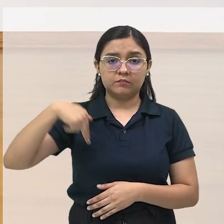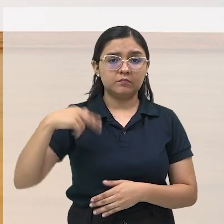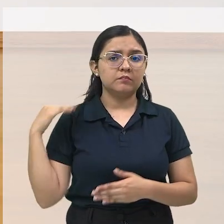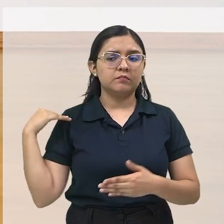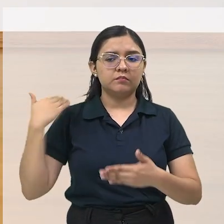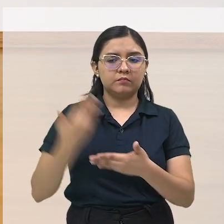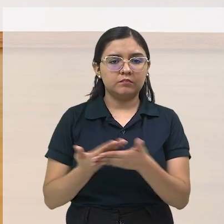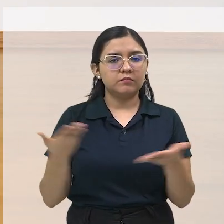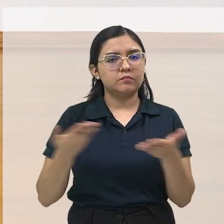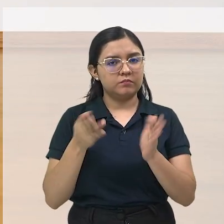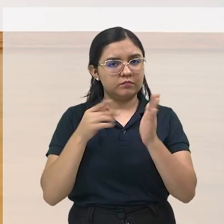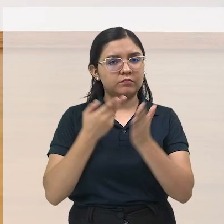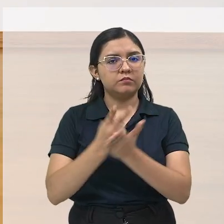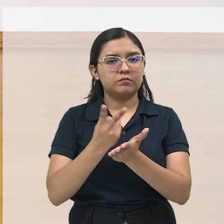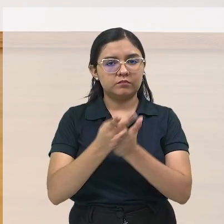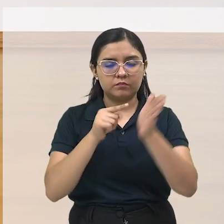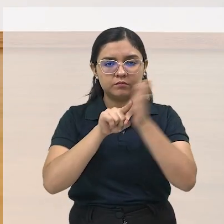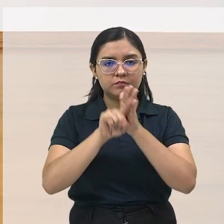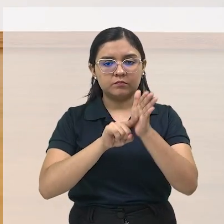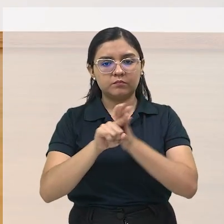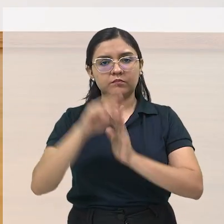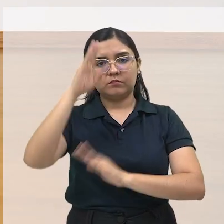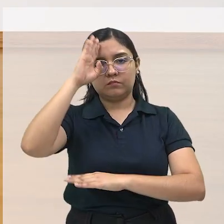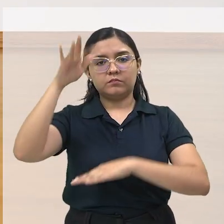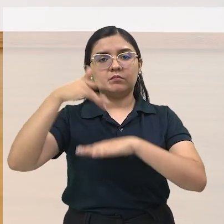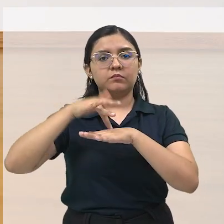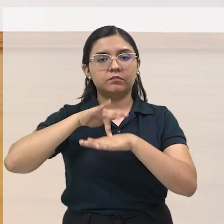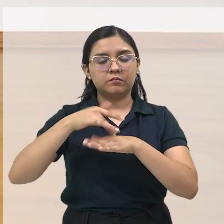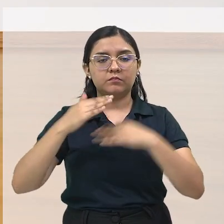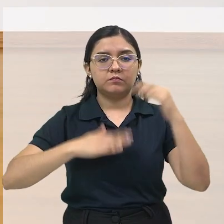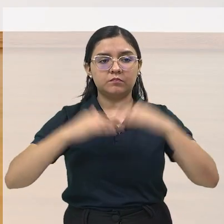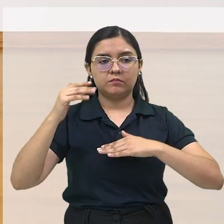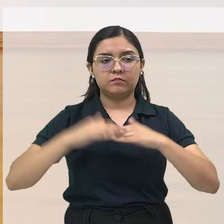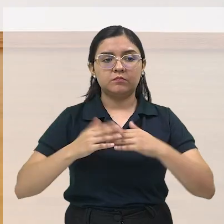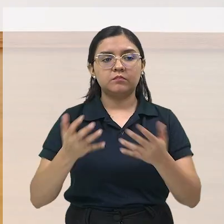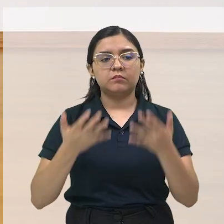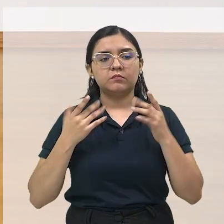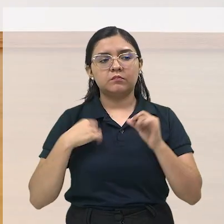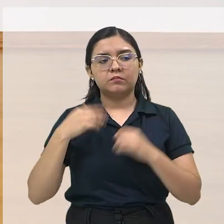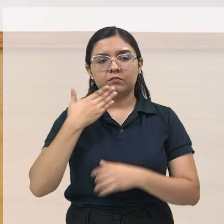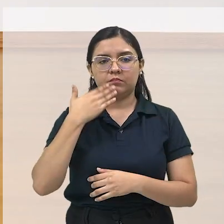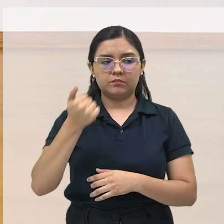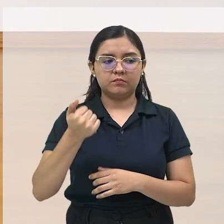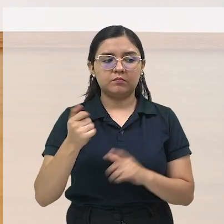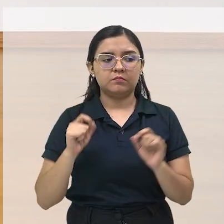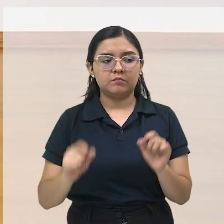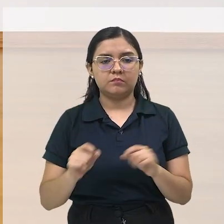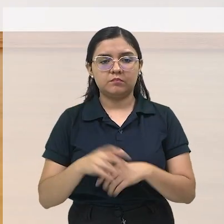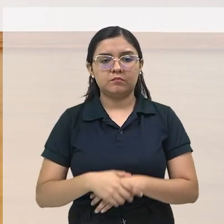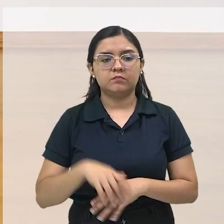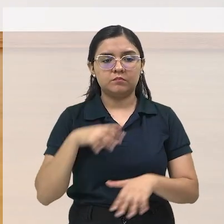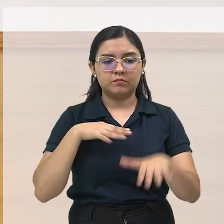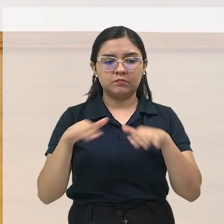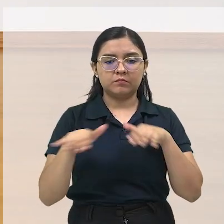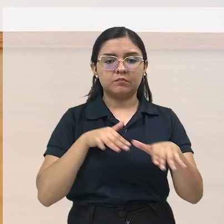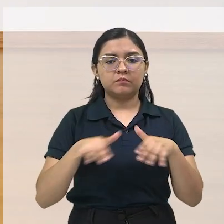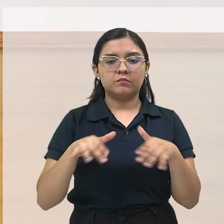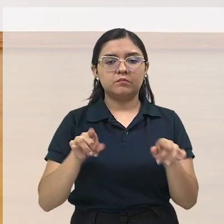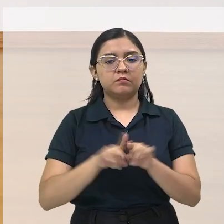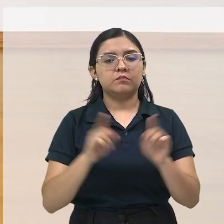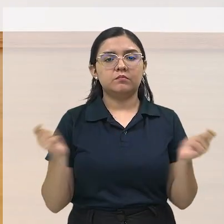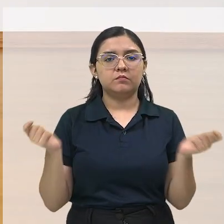ele ainda é fruto de muita pesquisa, principalmente dos bailarinos, das pessoas que elas querem se aprofundar ali na sua movimentação e